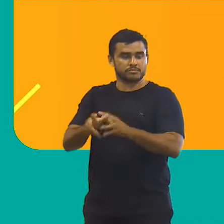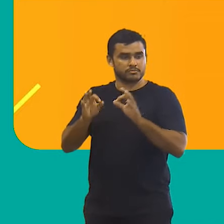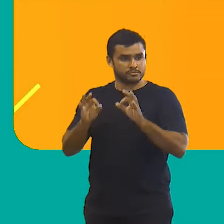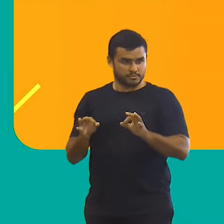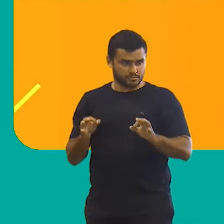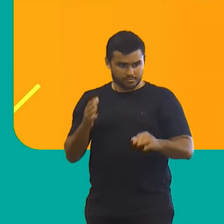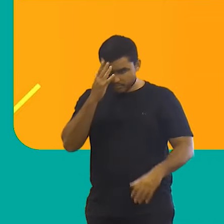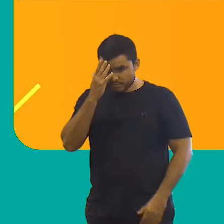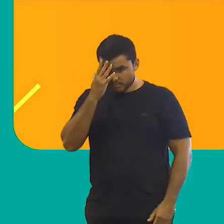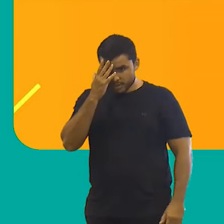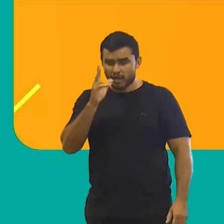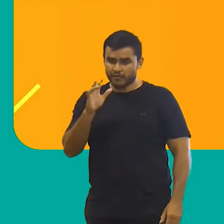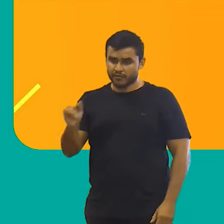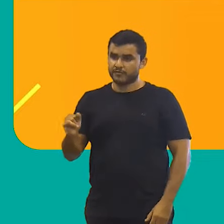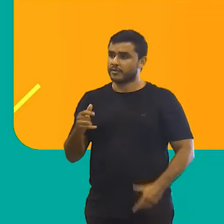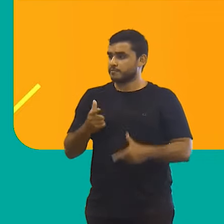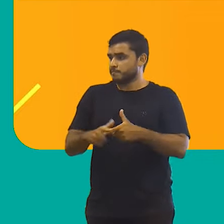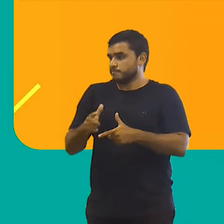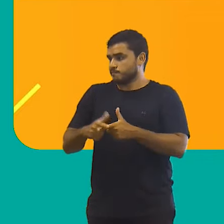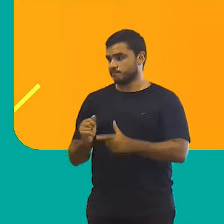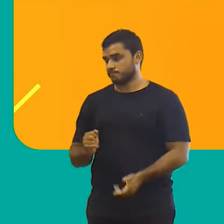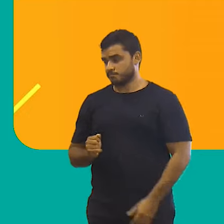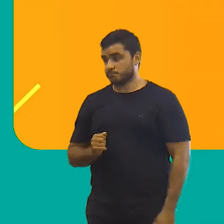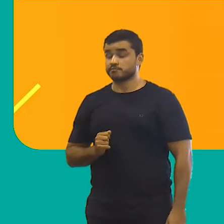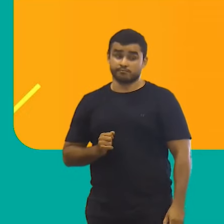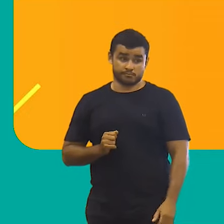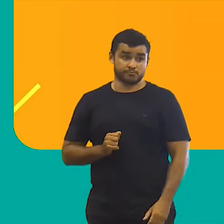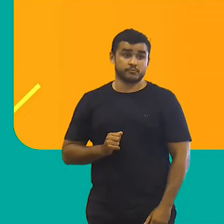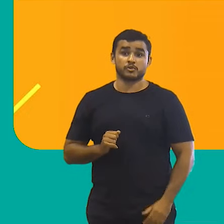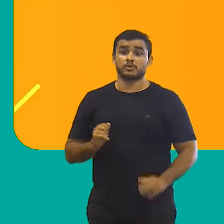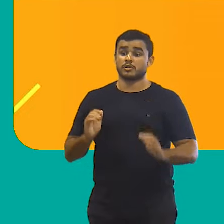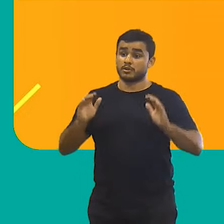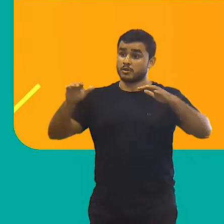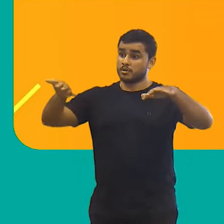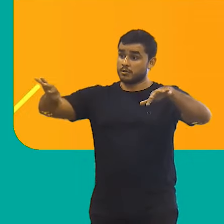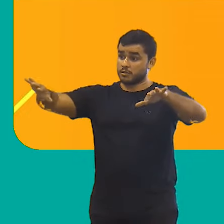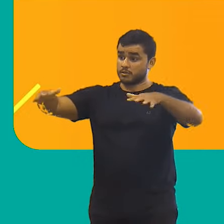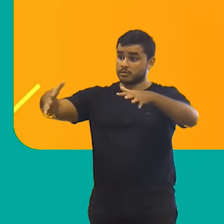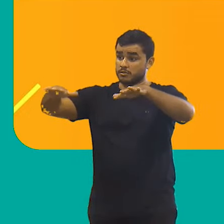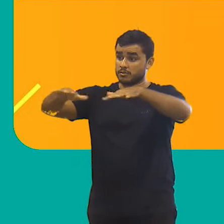lugar. E toda onda envolve uma oscilação.